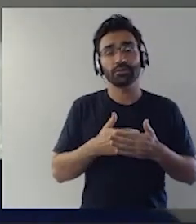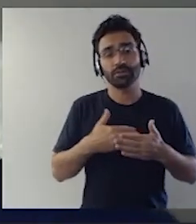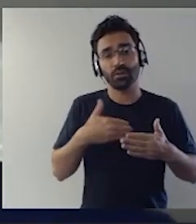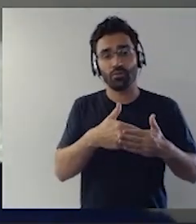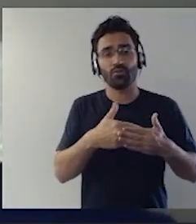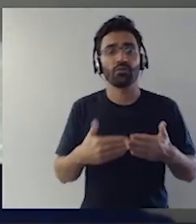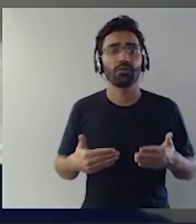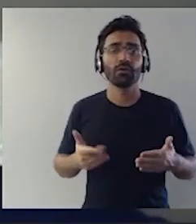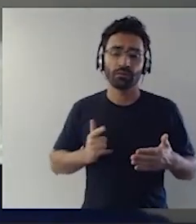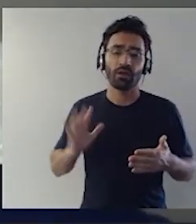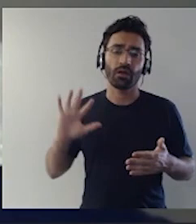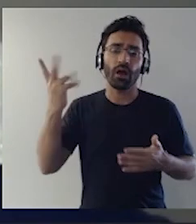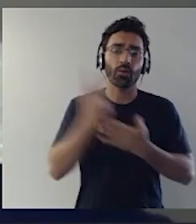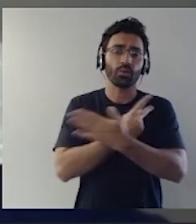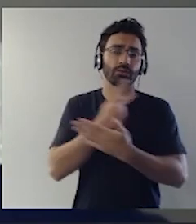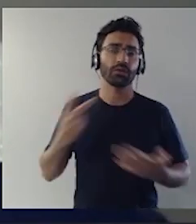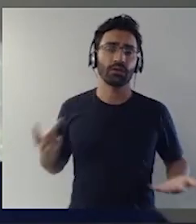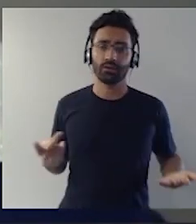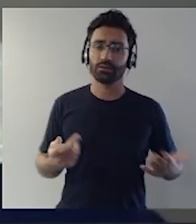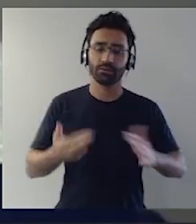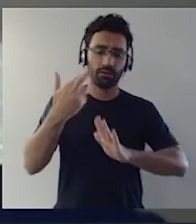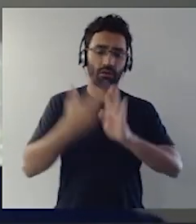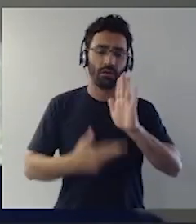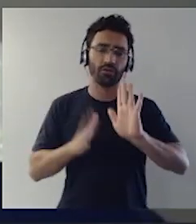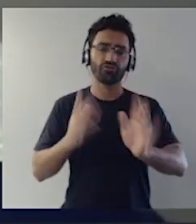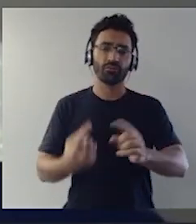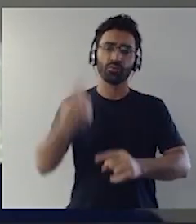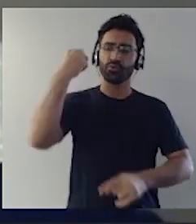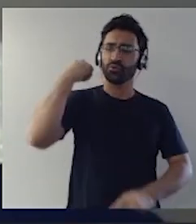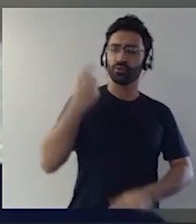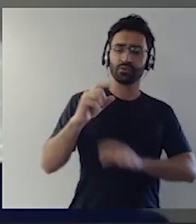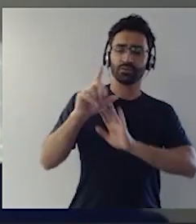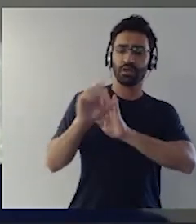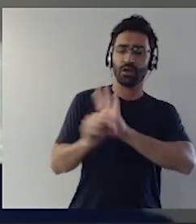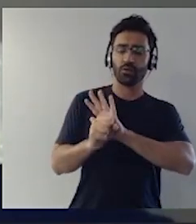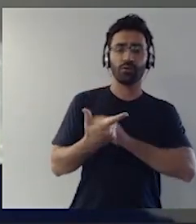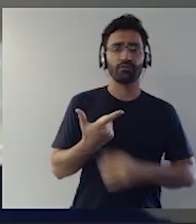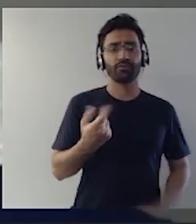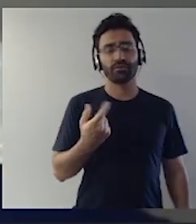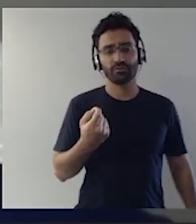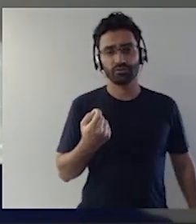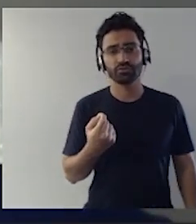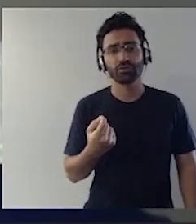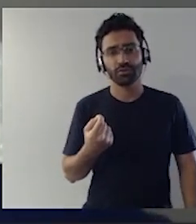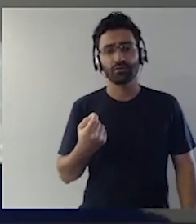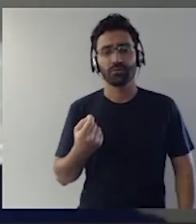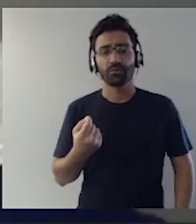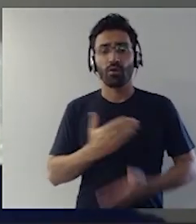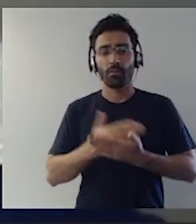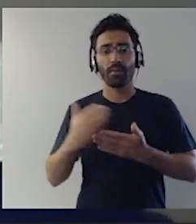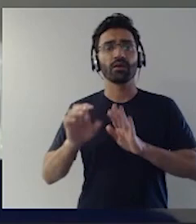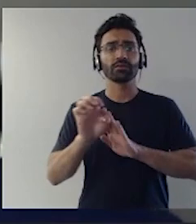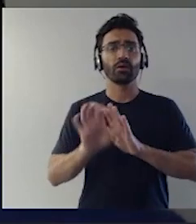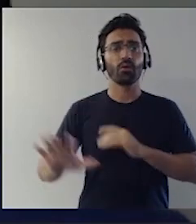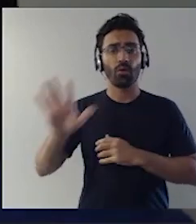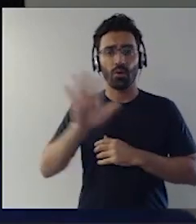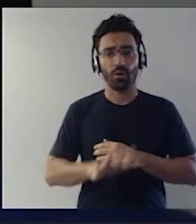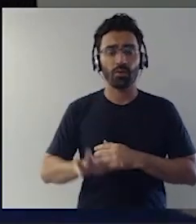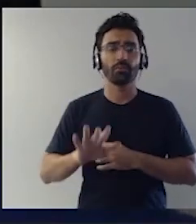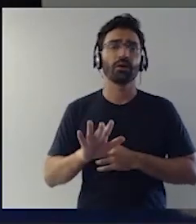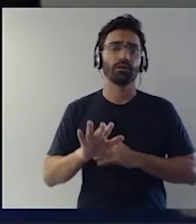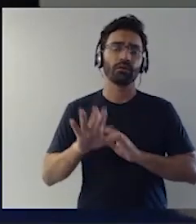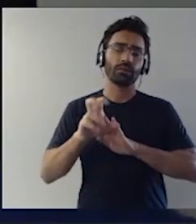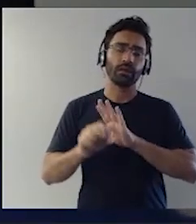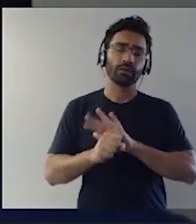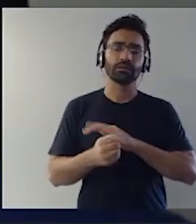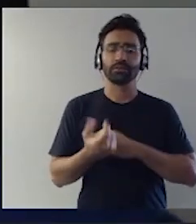que ocorre desde princípios do século XX, que se sedimentou na Europa na década de 60, que o Tribunal